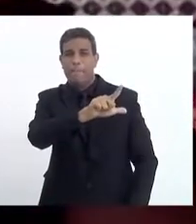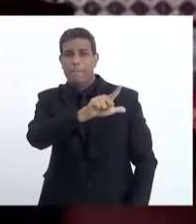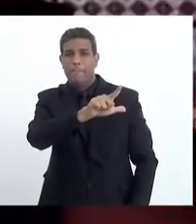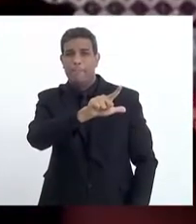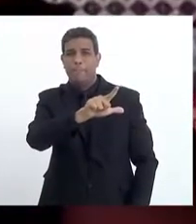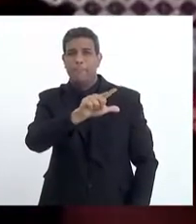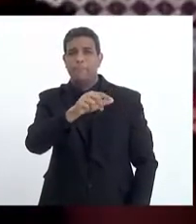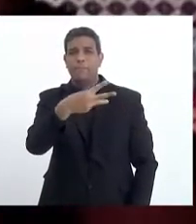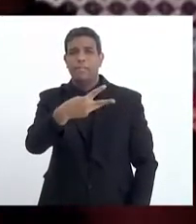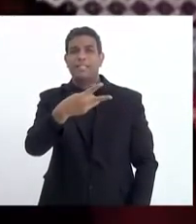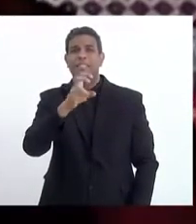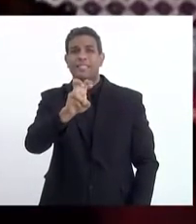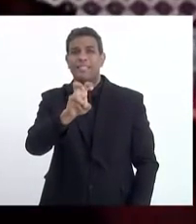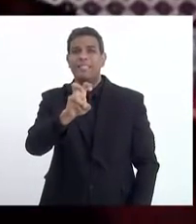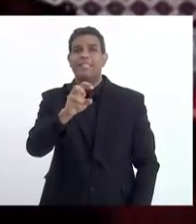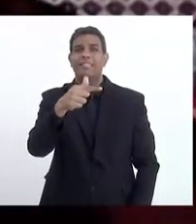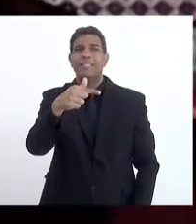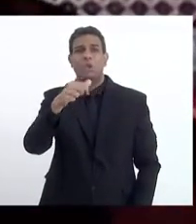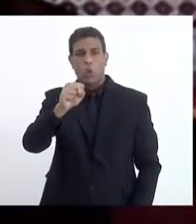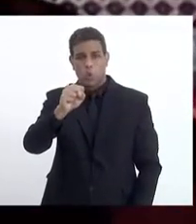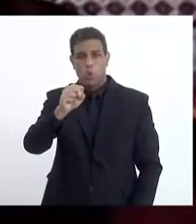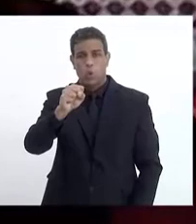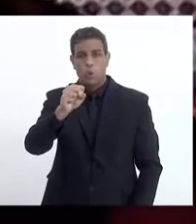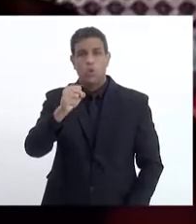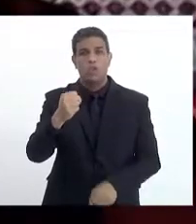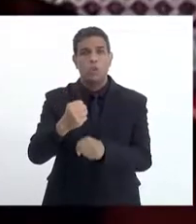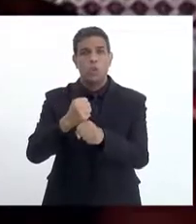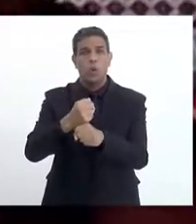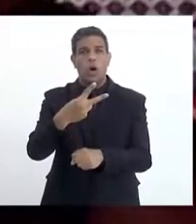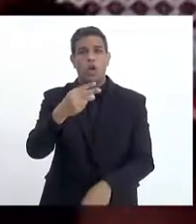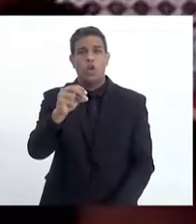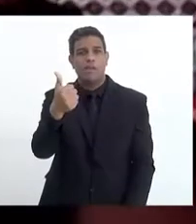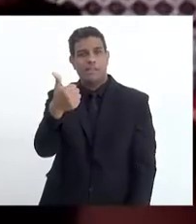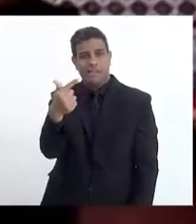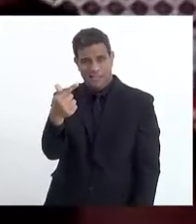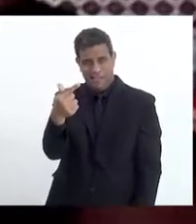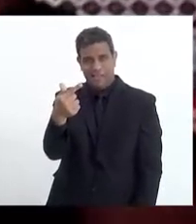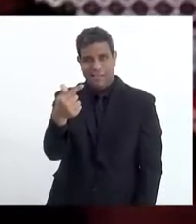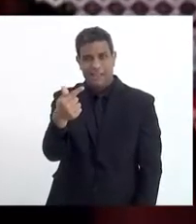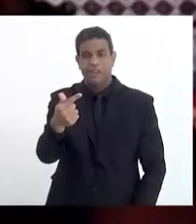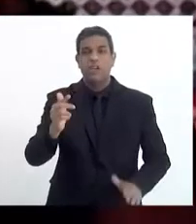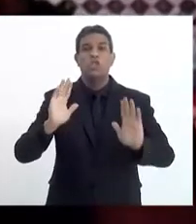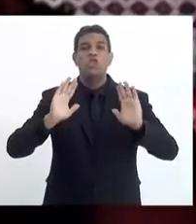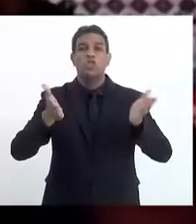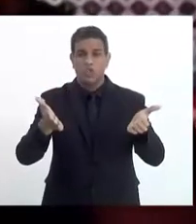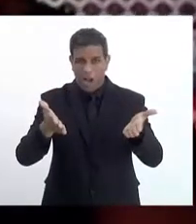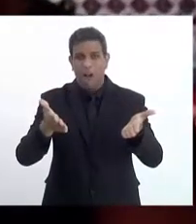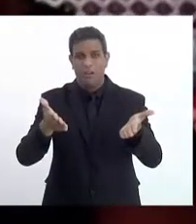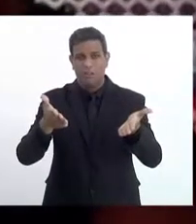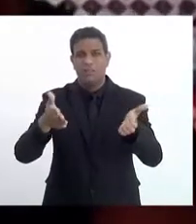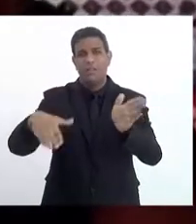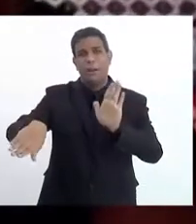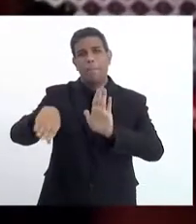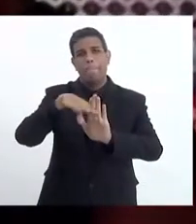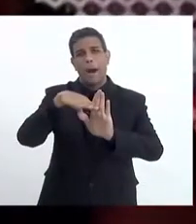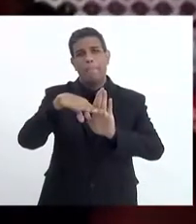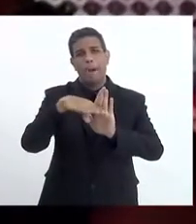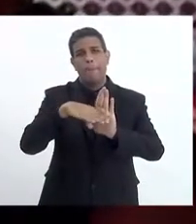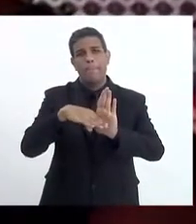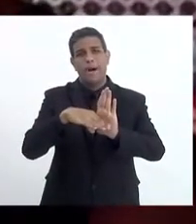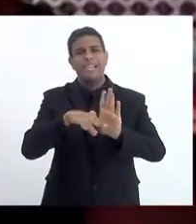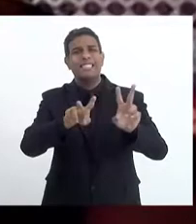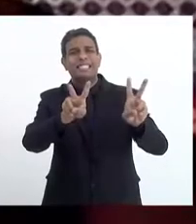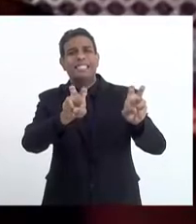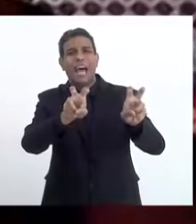projeto 3578 de 2017, que já dispõe sobre esse